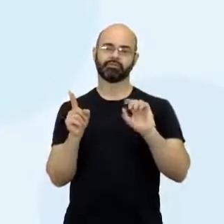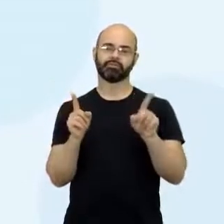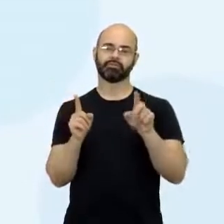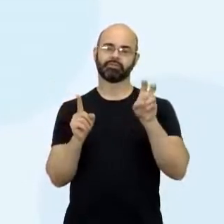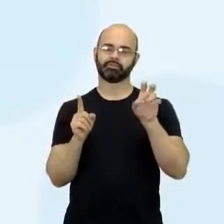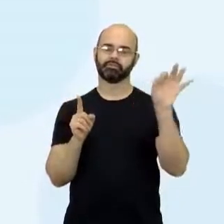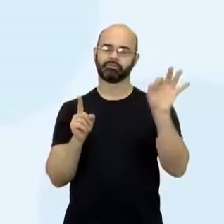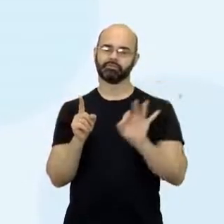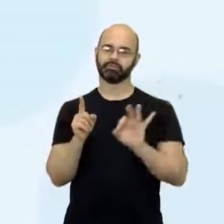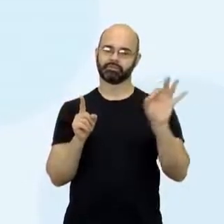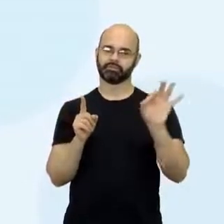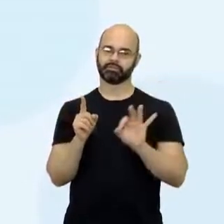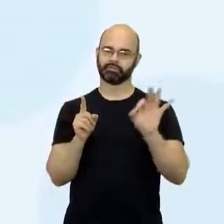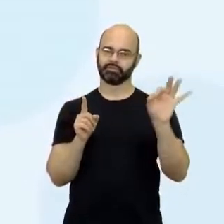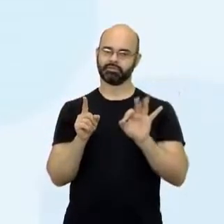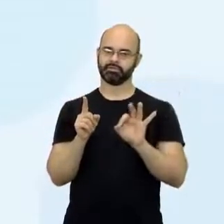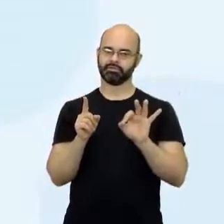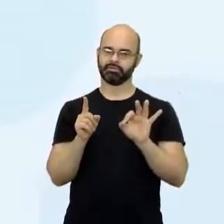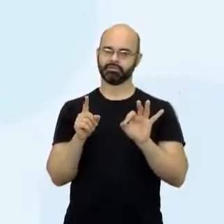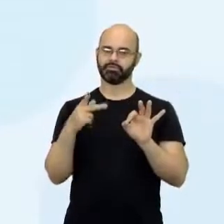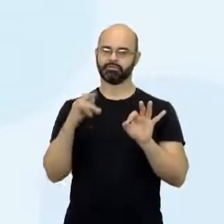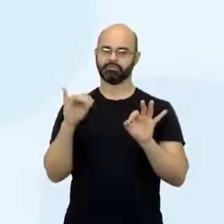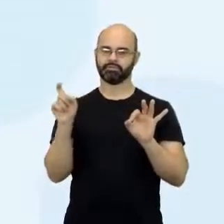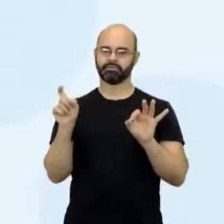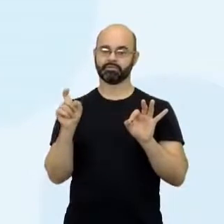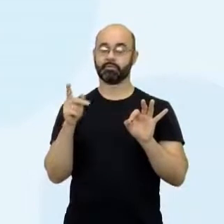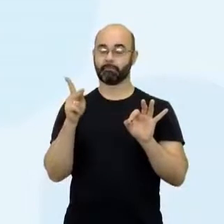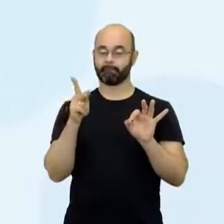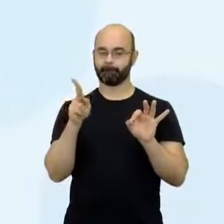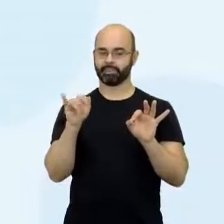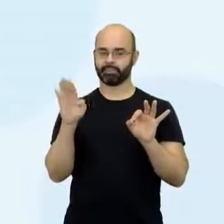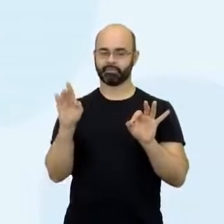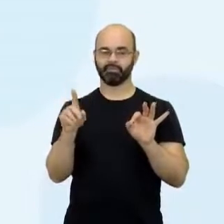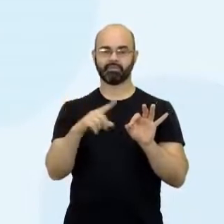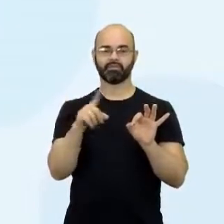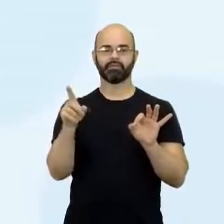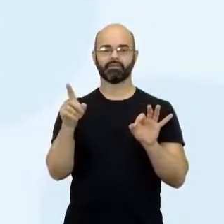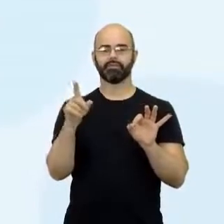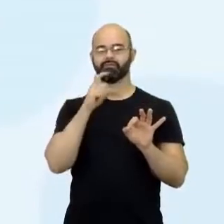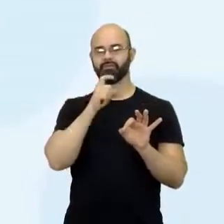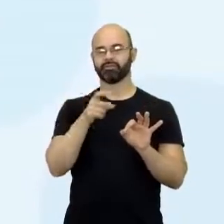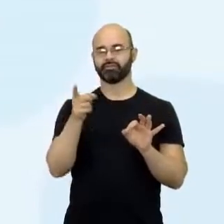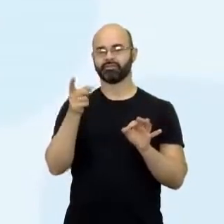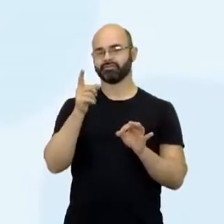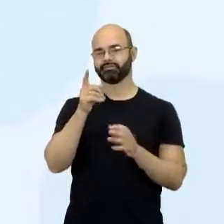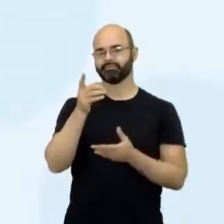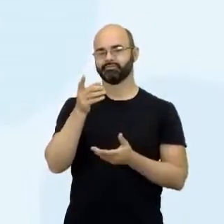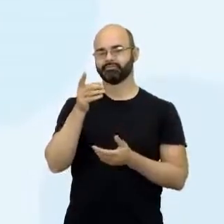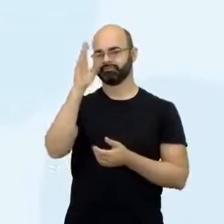0,5% do que eles arrecadam no PIB, né? O Brasil está aqui em verde, ó, entre 0,5% a